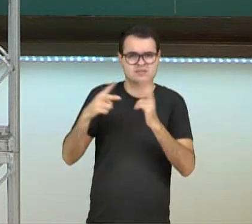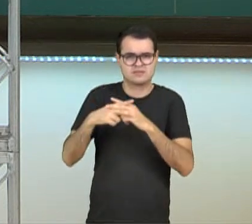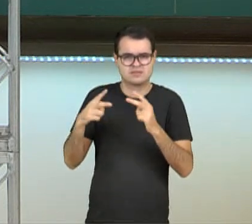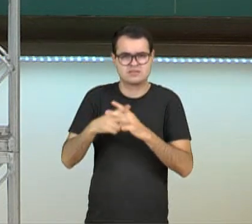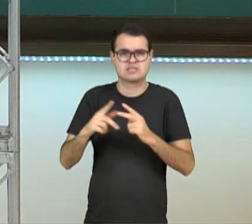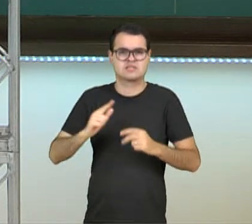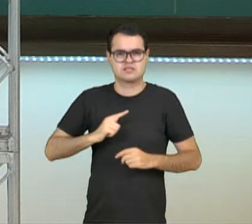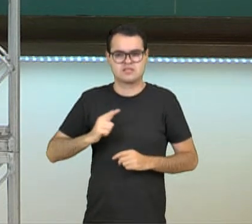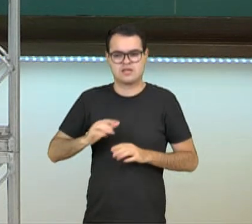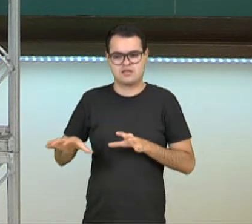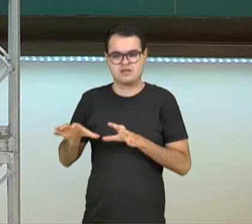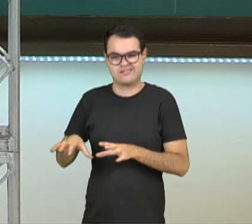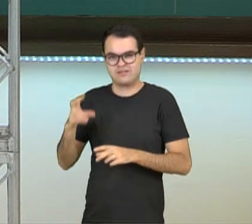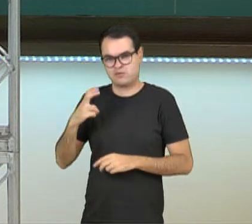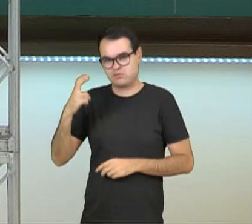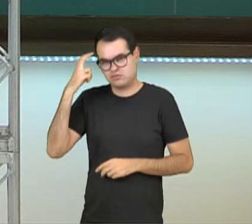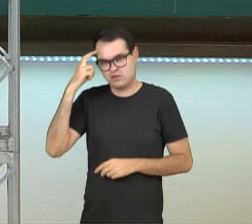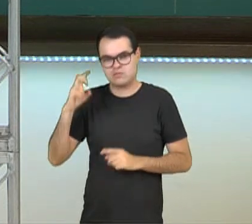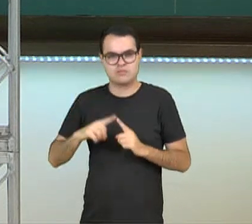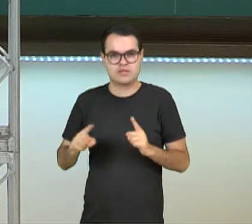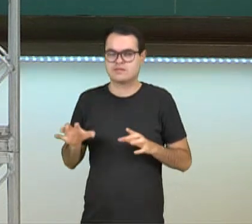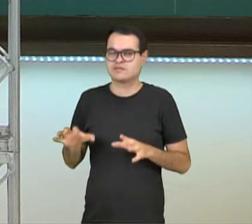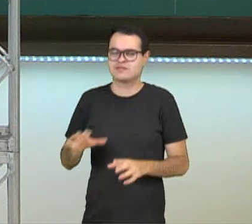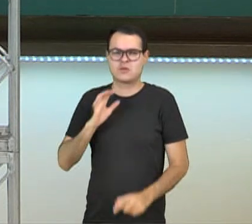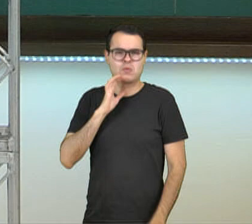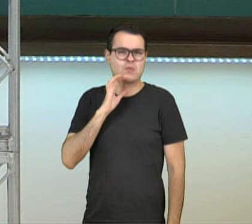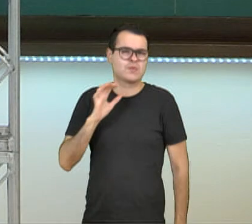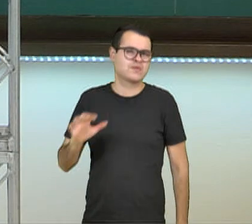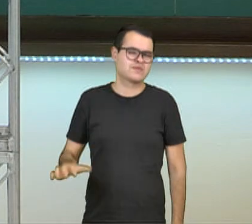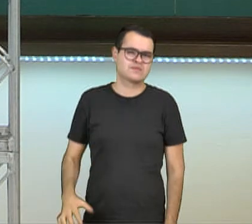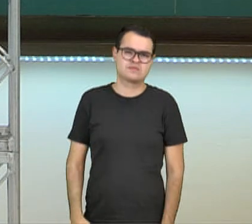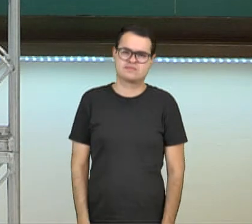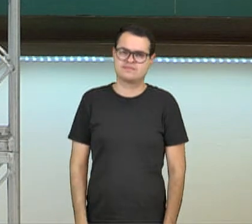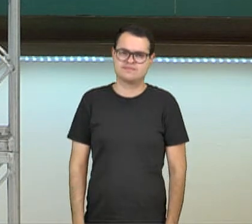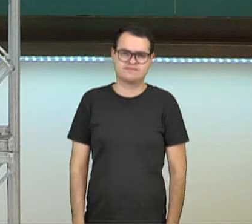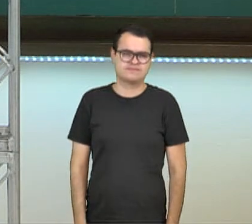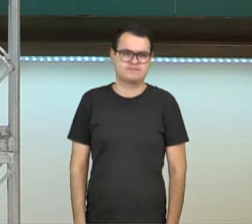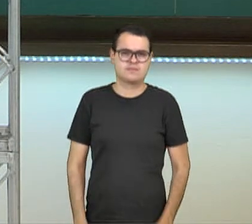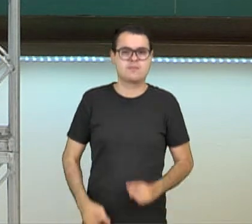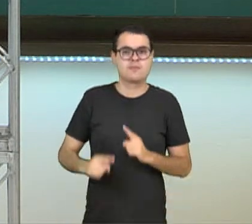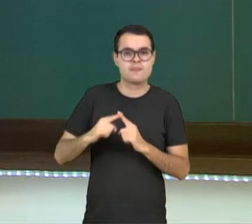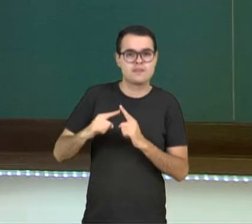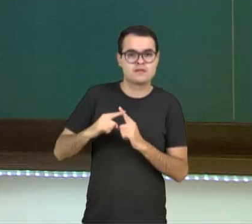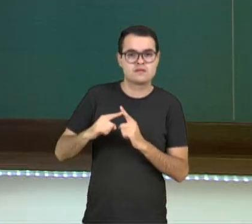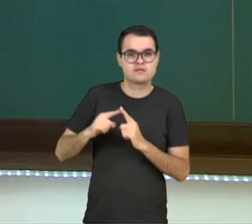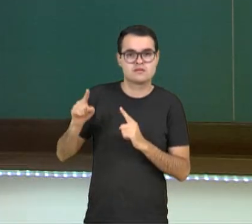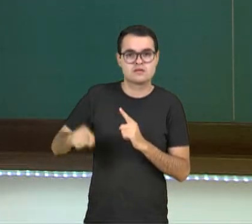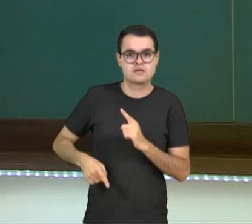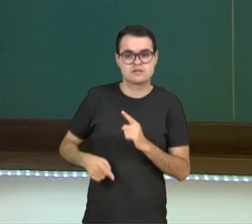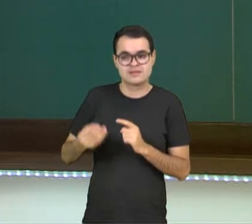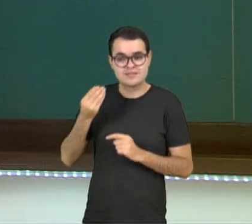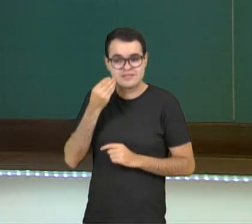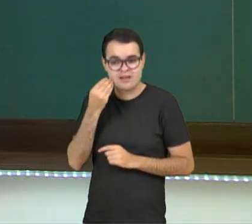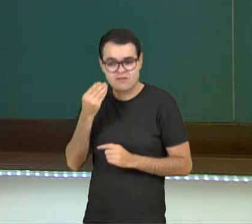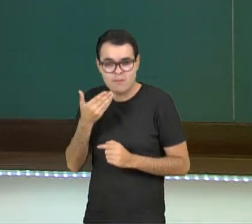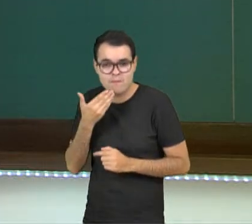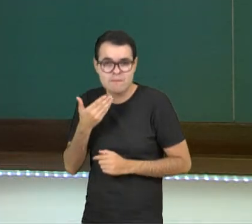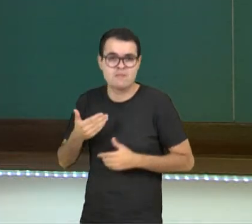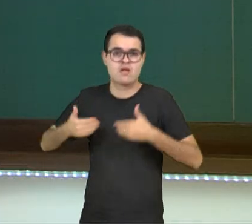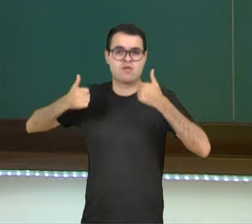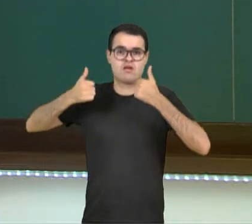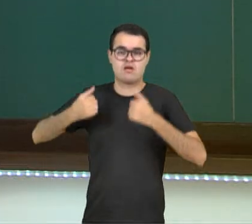tem essa questão, mas foi horrível, tá? Porque buscando uma melhoria,